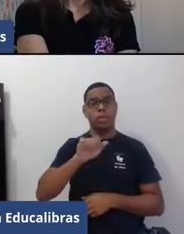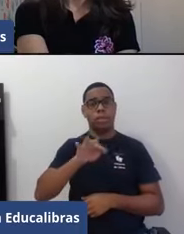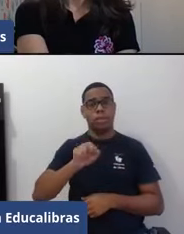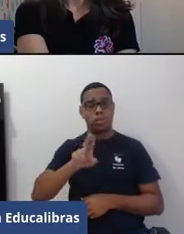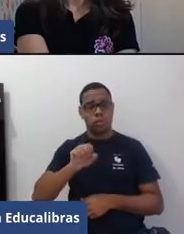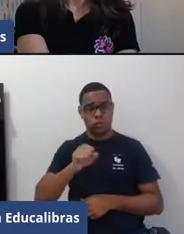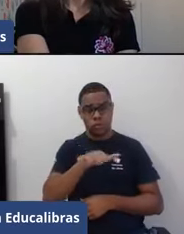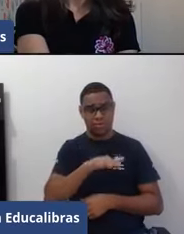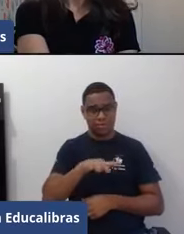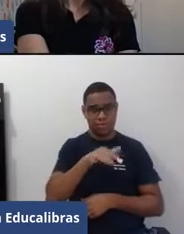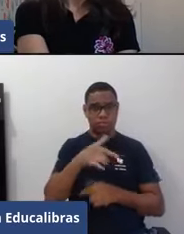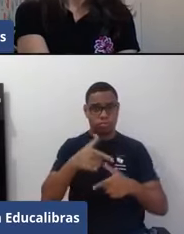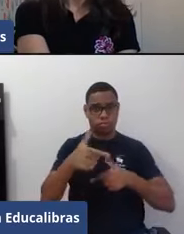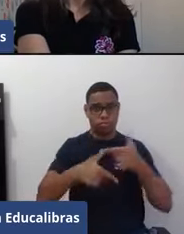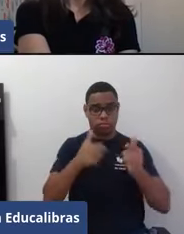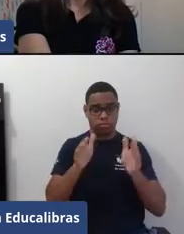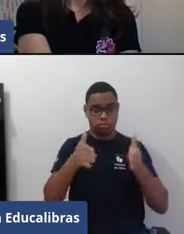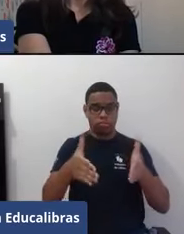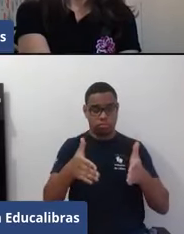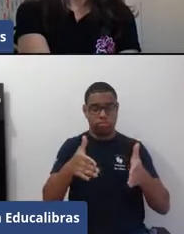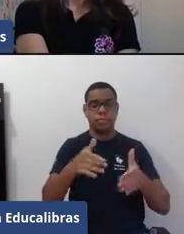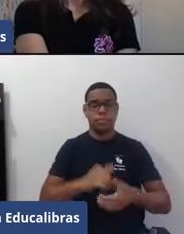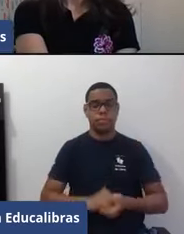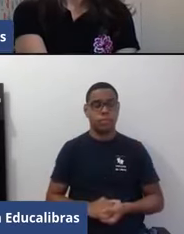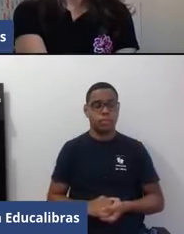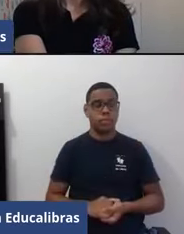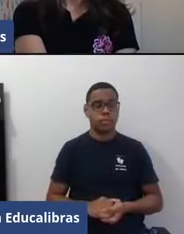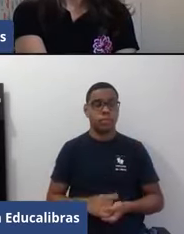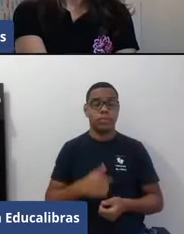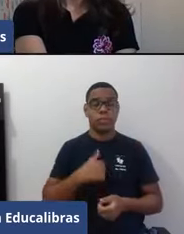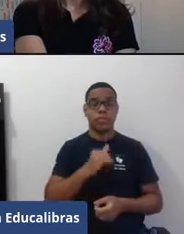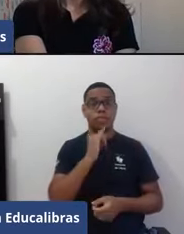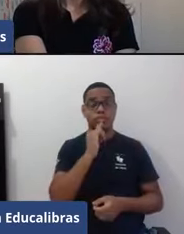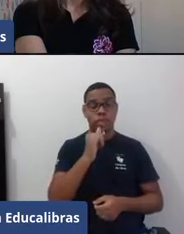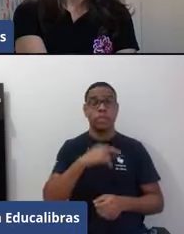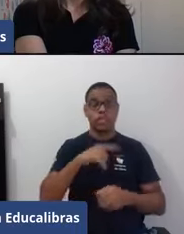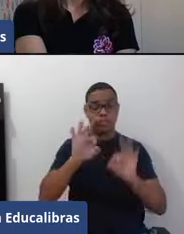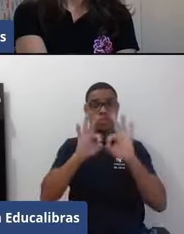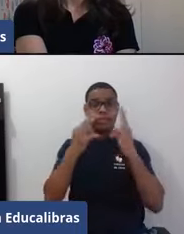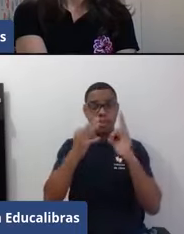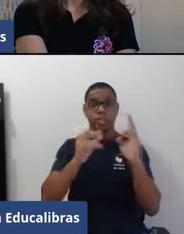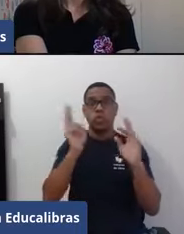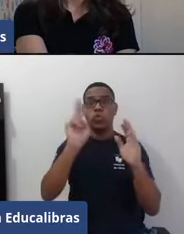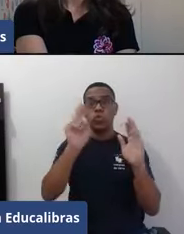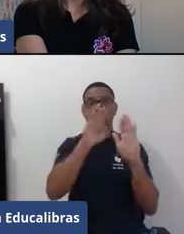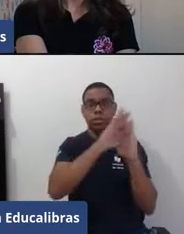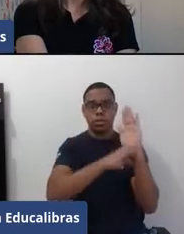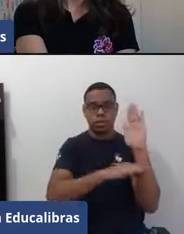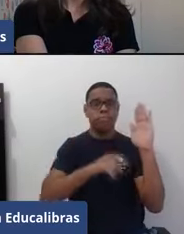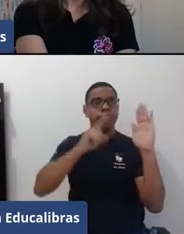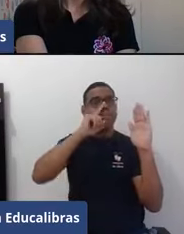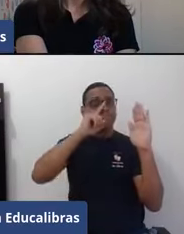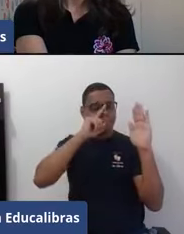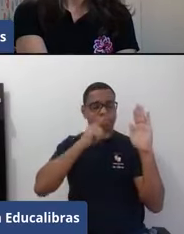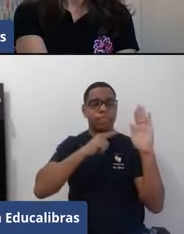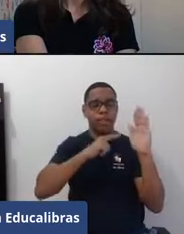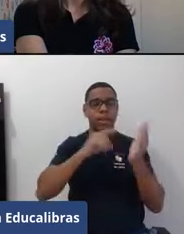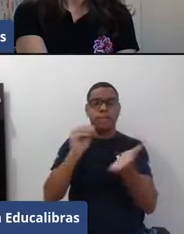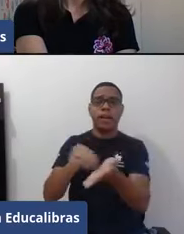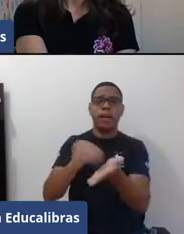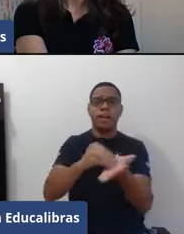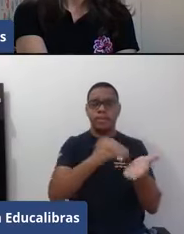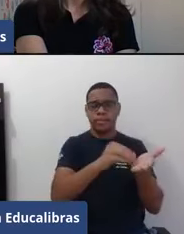de mães aqui. A situação aqui é muito severa. Eu vou te encaminhar a lista assim, de famílias que estão vivendo uma situação de bem vulnerabilidade.